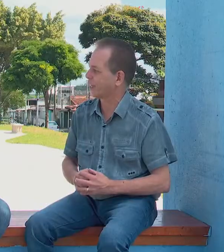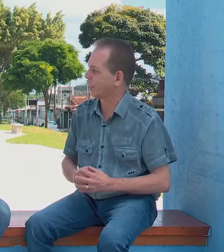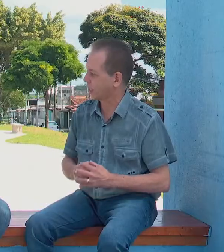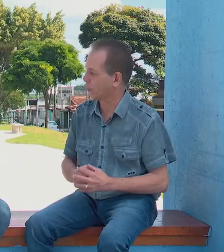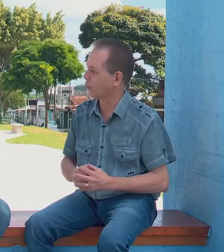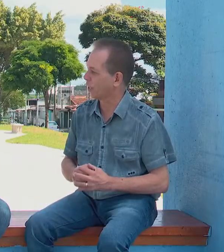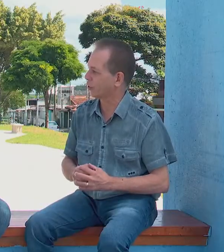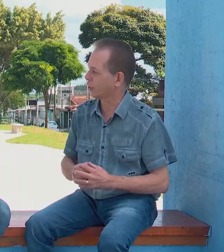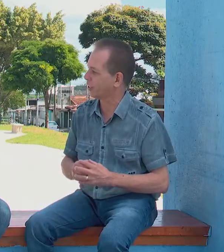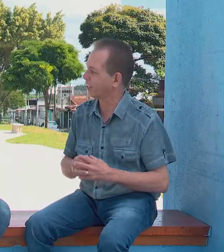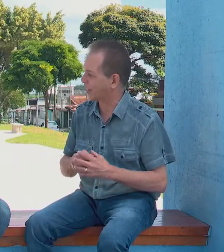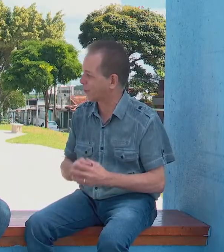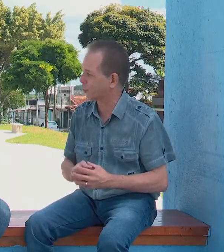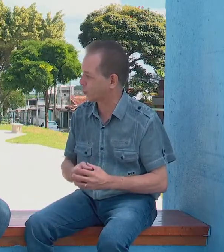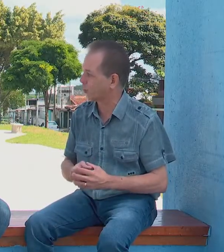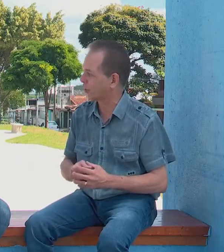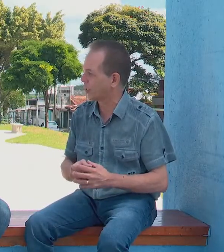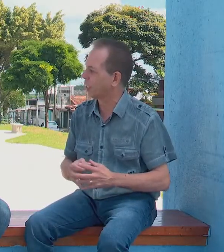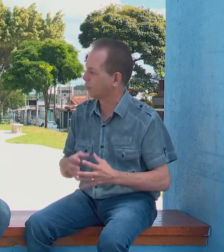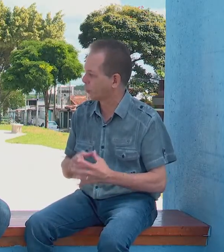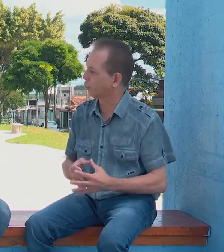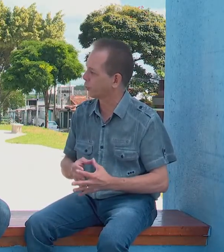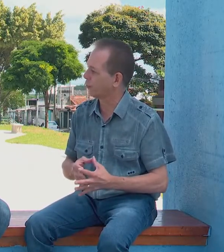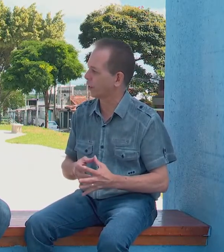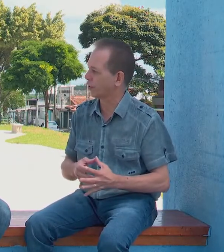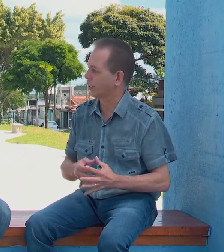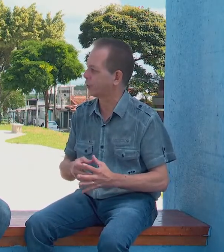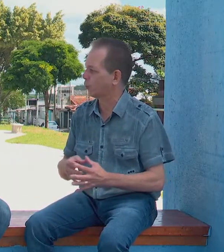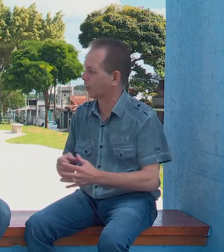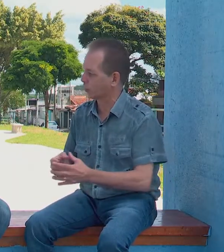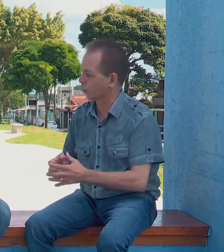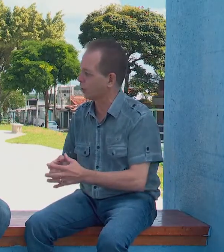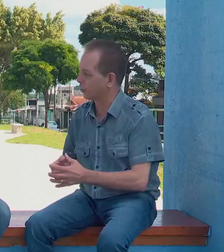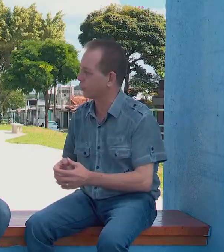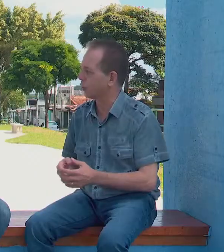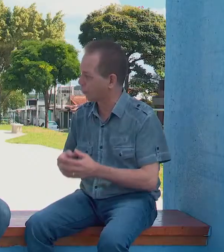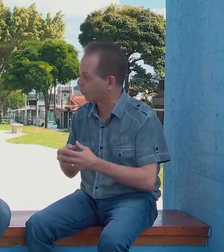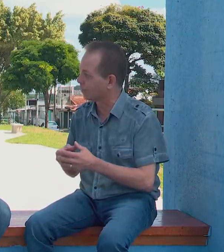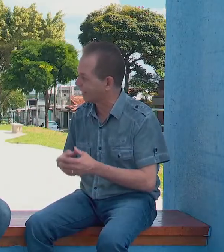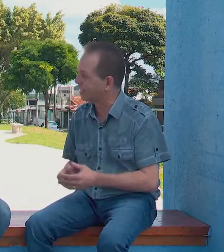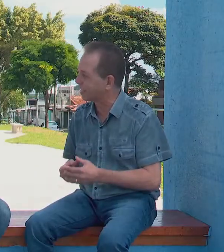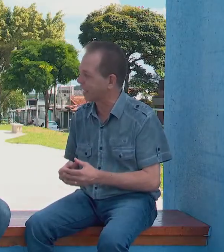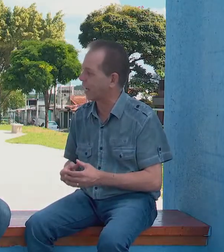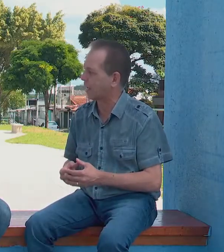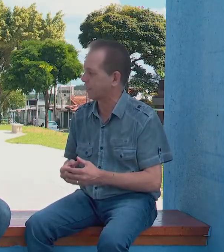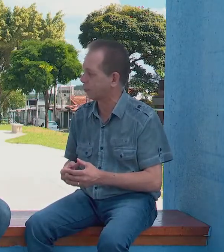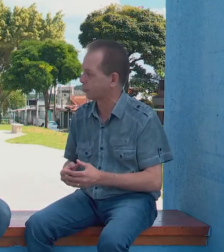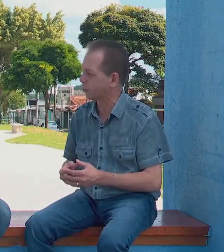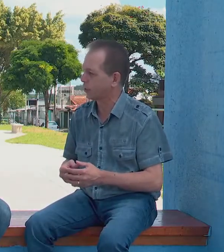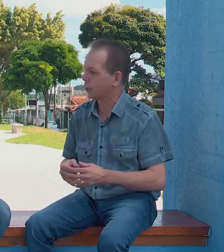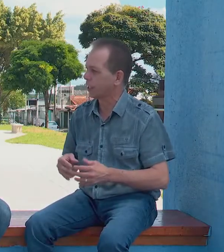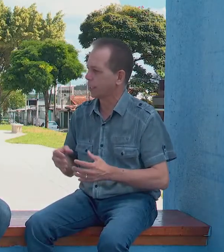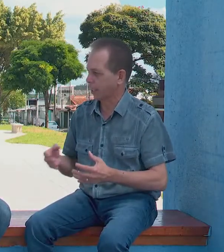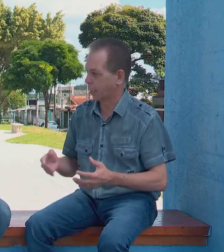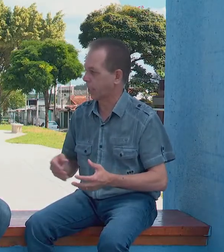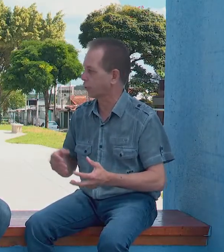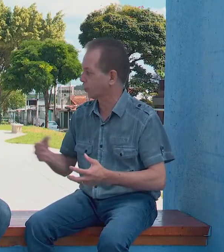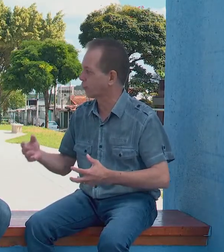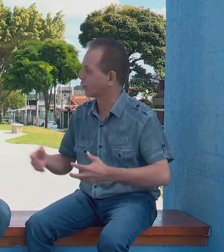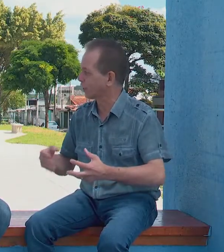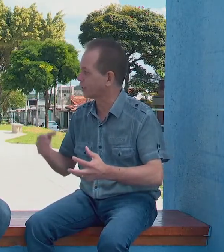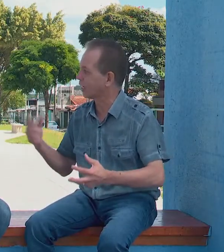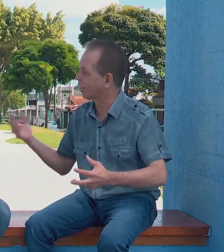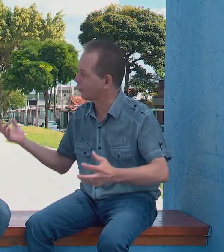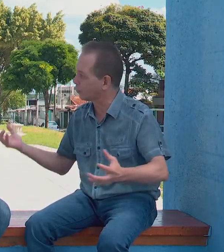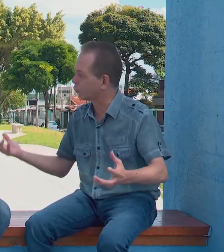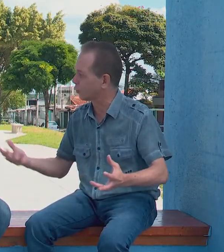ideal. Então eu acho que já avançou, por isso que eu falo que nesses 4 anos eu vou me dedicar a isso. É claro